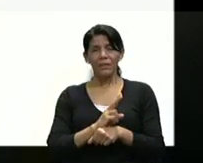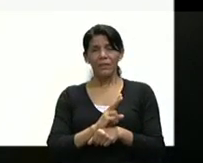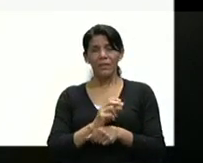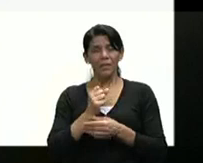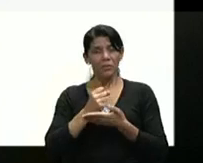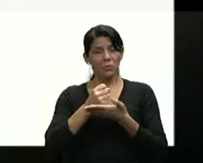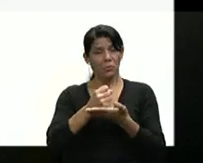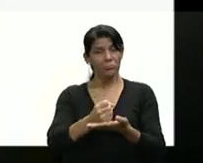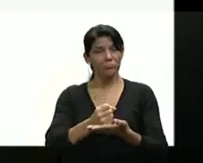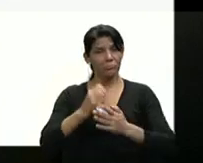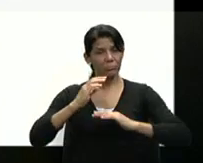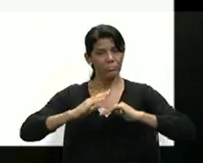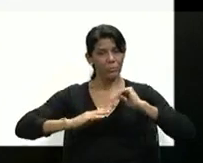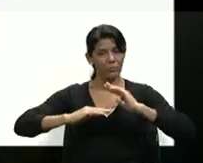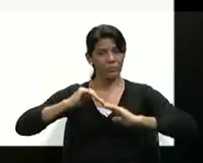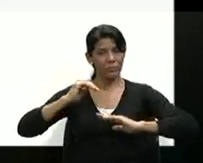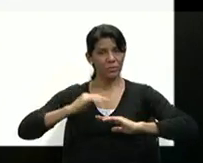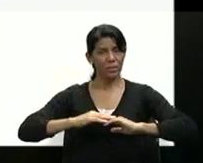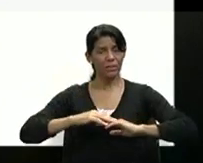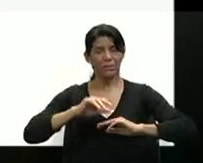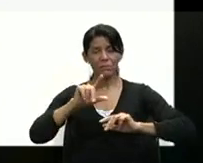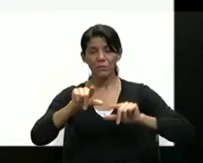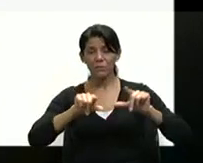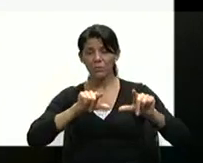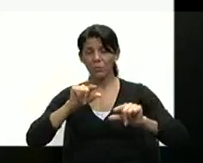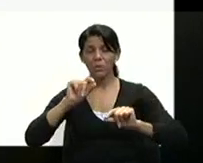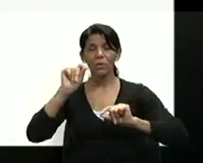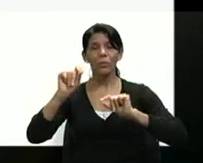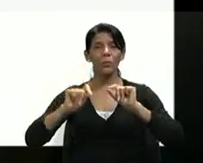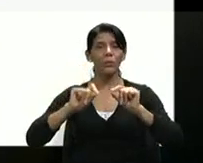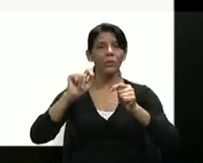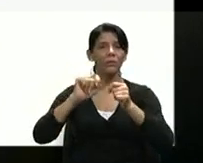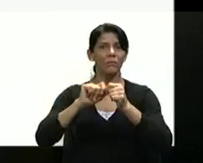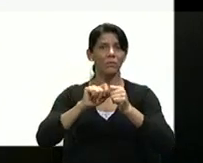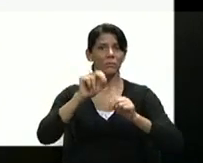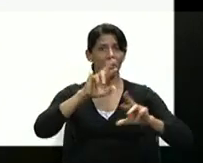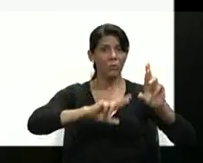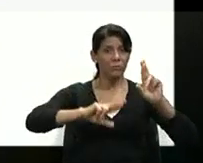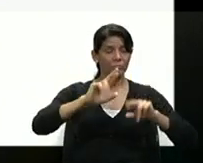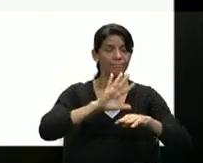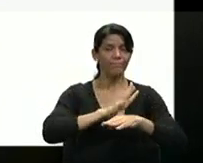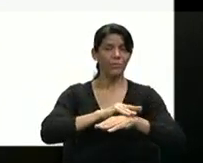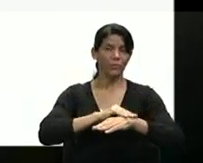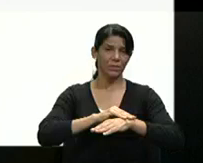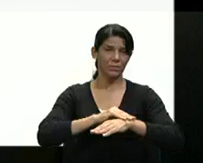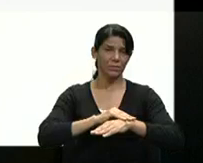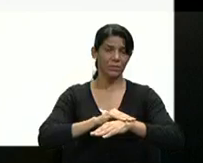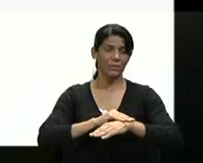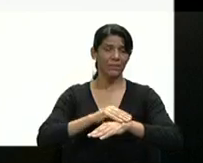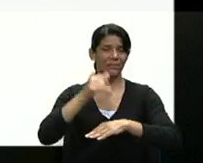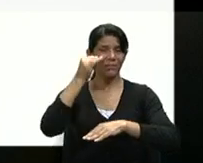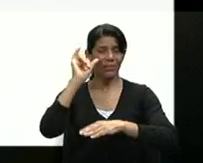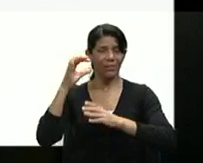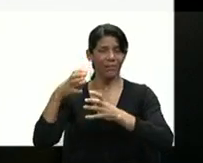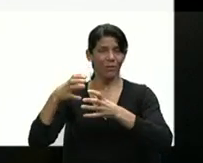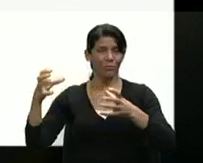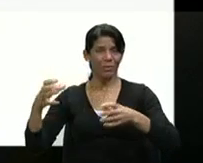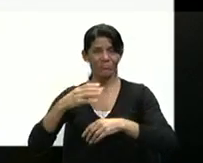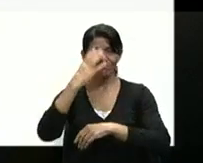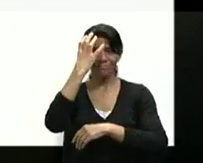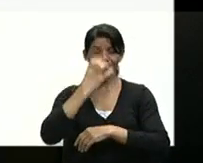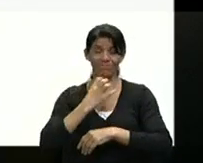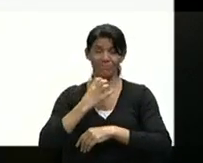os profissionais a decidir sobre as ações de controle de doenças e agravos através